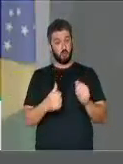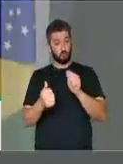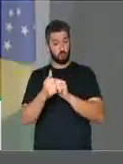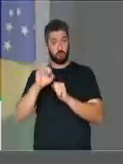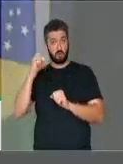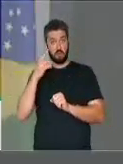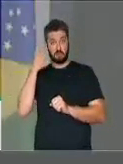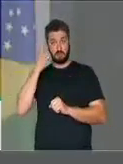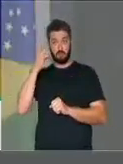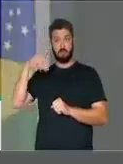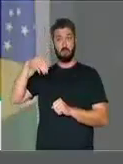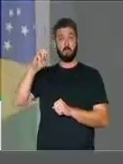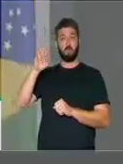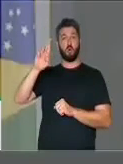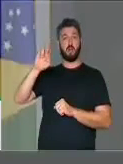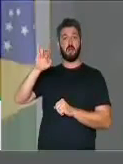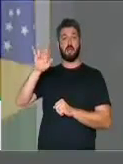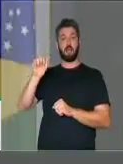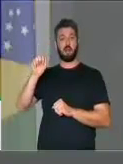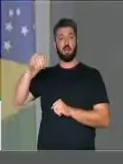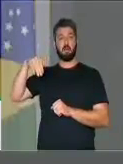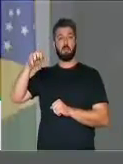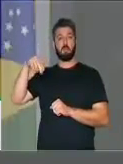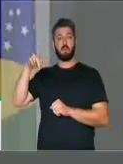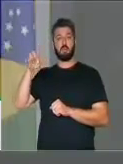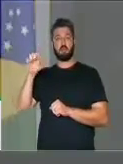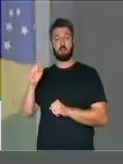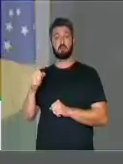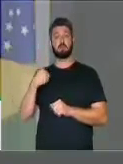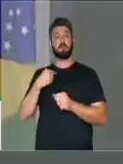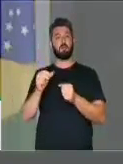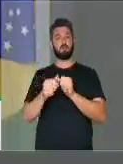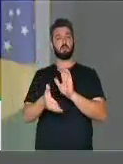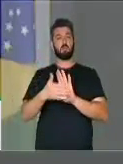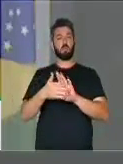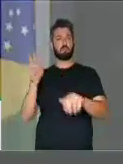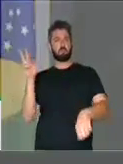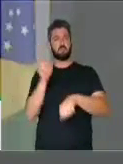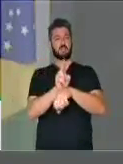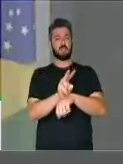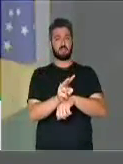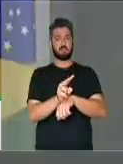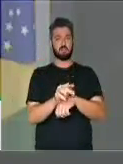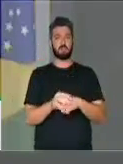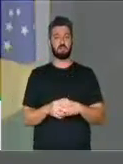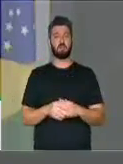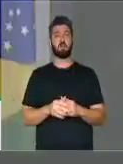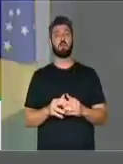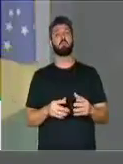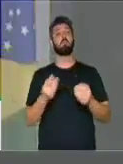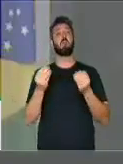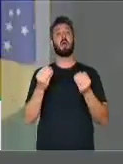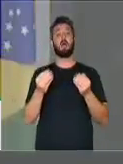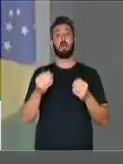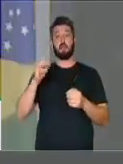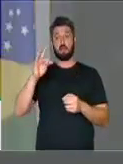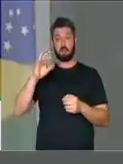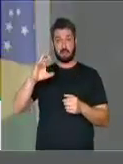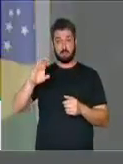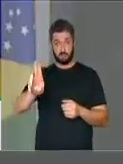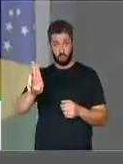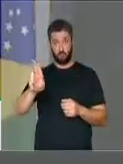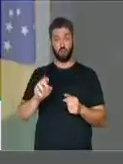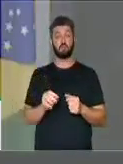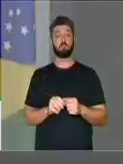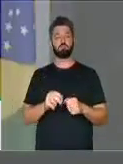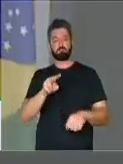com o ex-deputado Moreira Mendes, apresentei uma proposta de fiscalização e controle que propunha que o Tribunal de Contas da